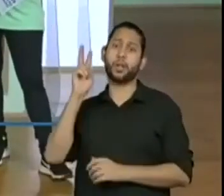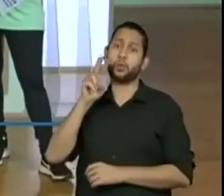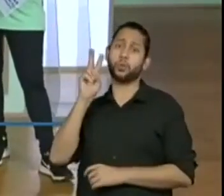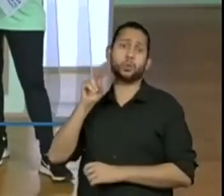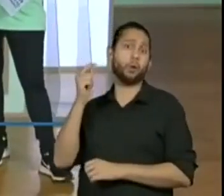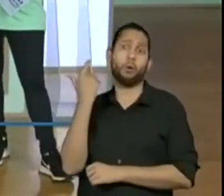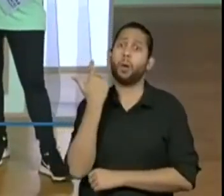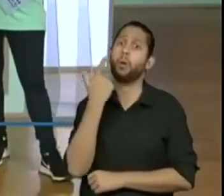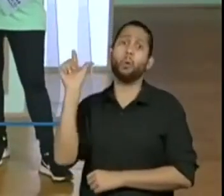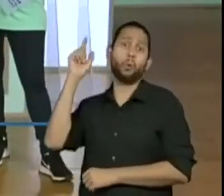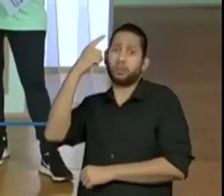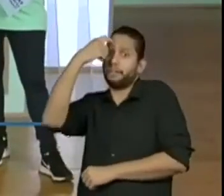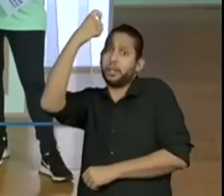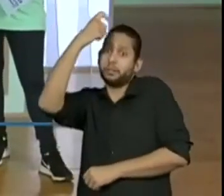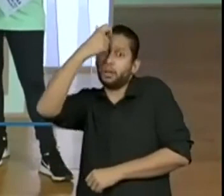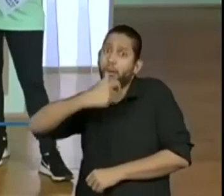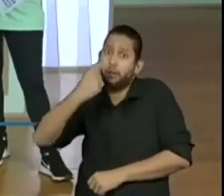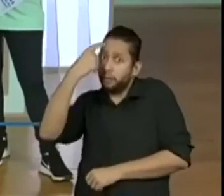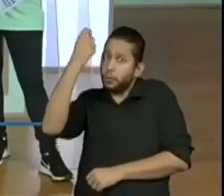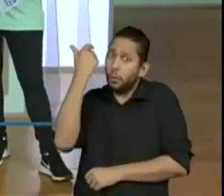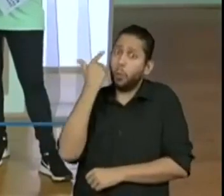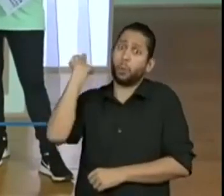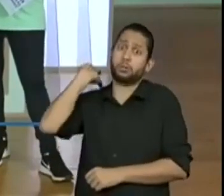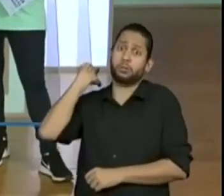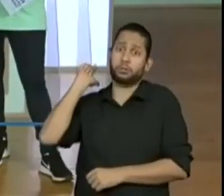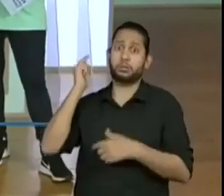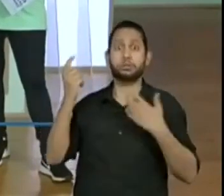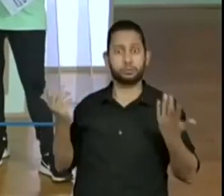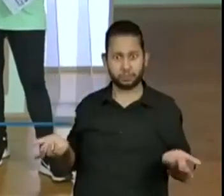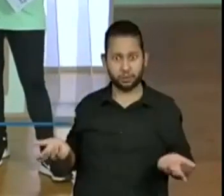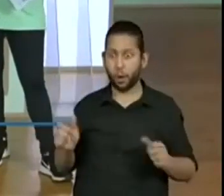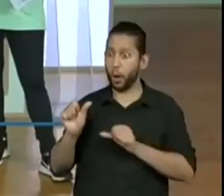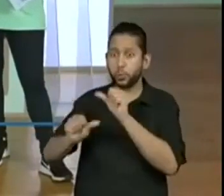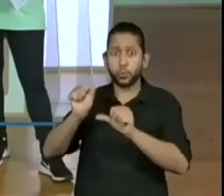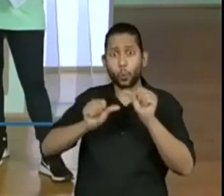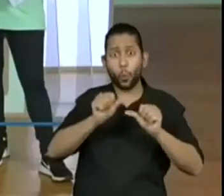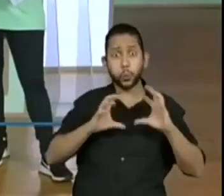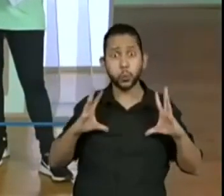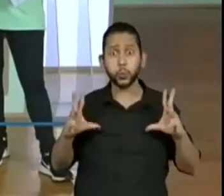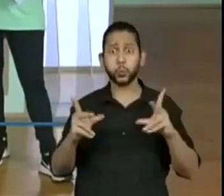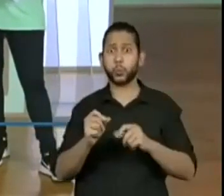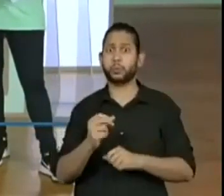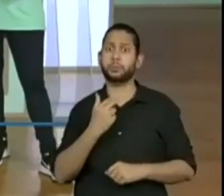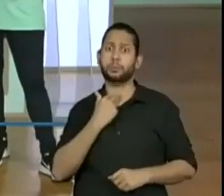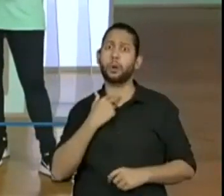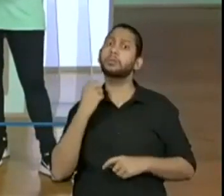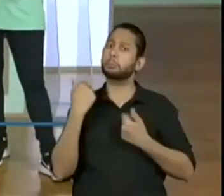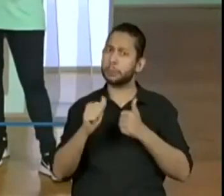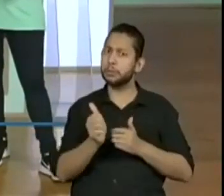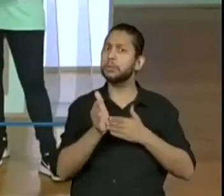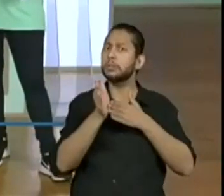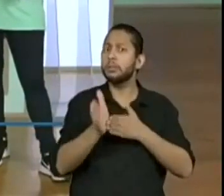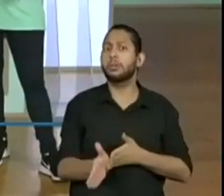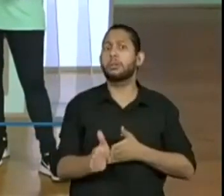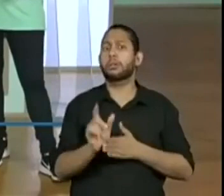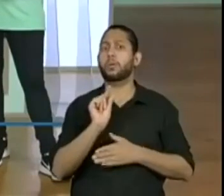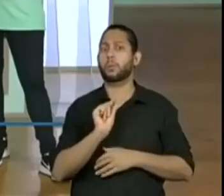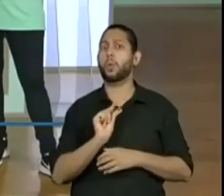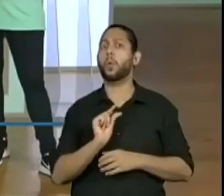a mesma história, estou fazendo uma nova história, né? Eu estou criando uma história. A professora Vilma falou que tem que ser fiel ali com